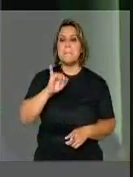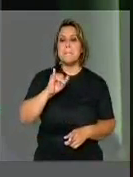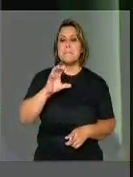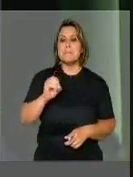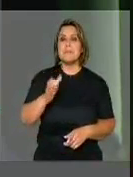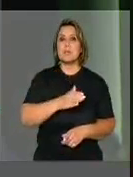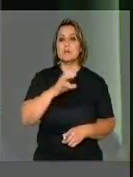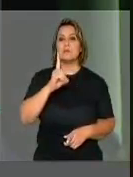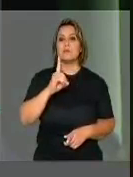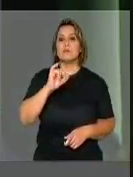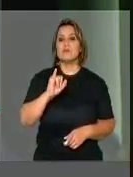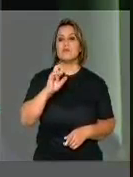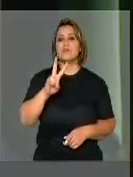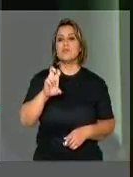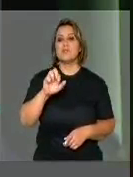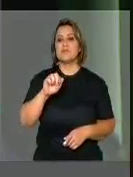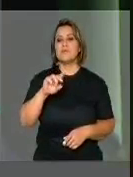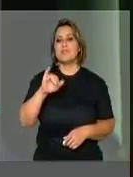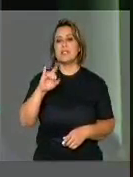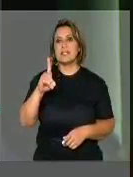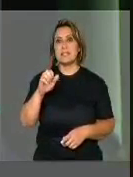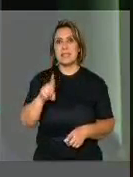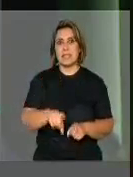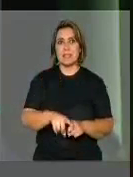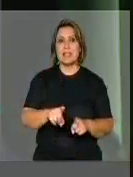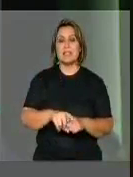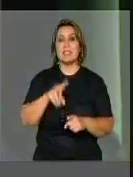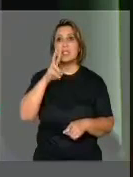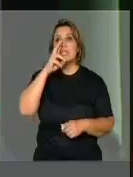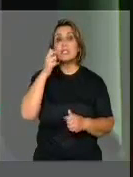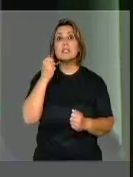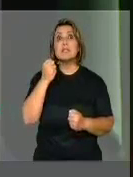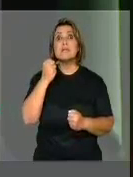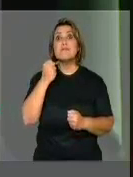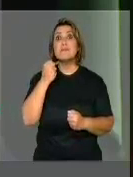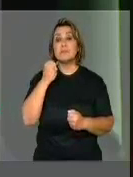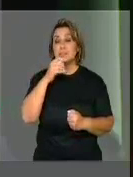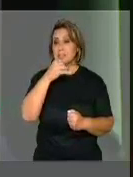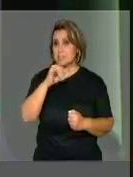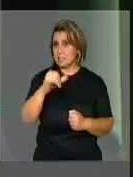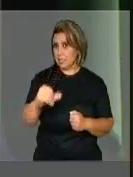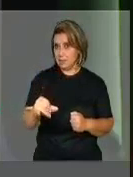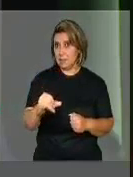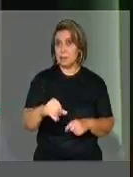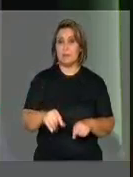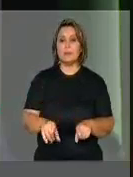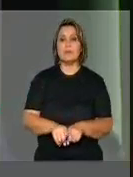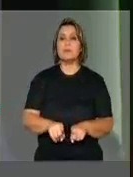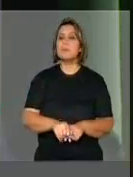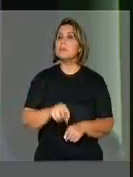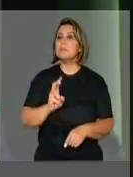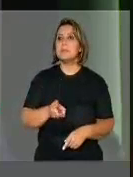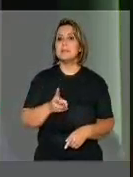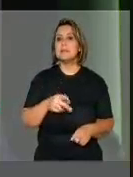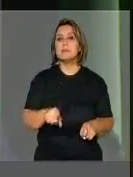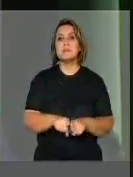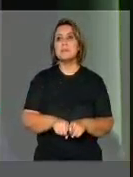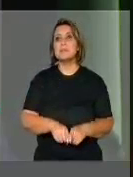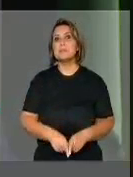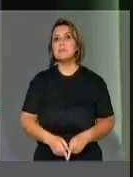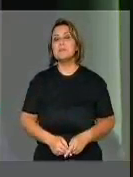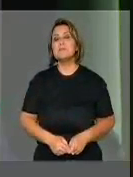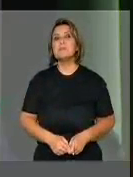biodiversidade, riqueza do potencial hídrico, inclusive energético, se fala